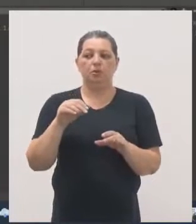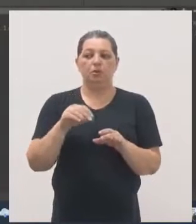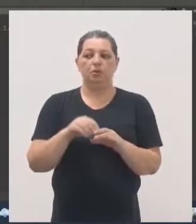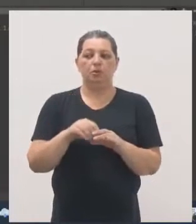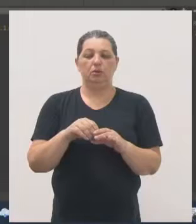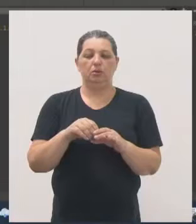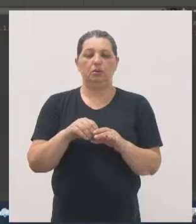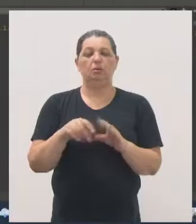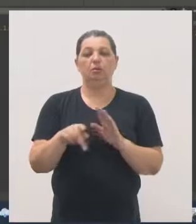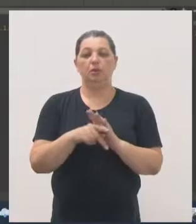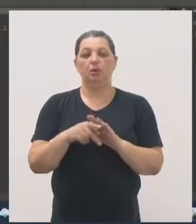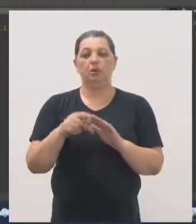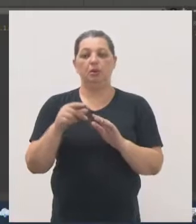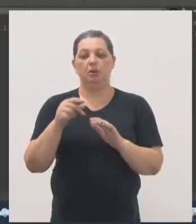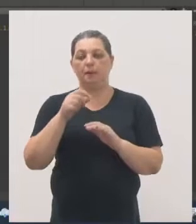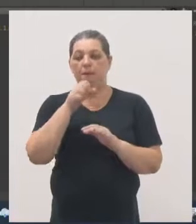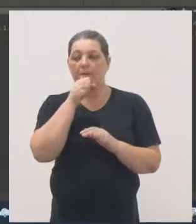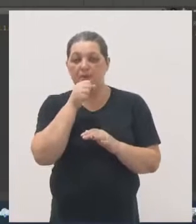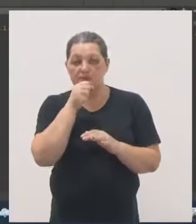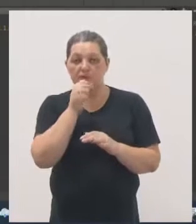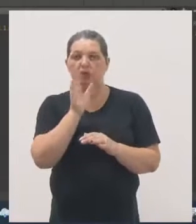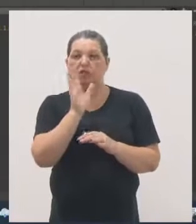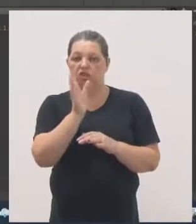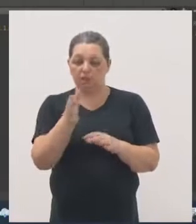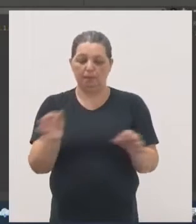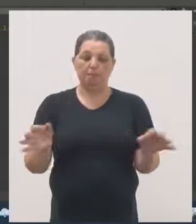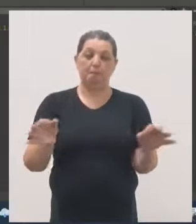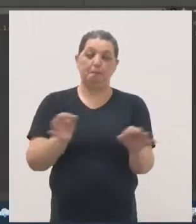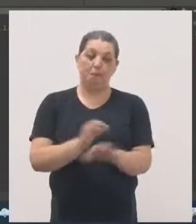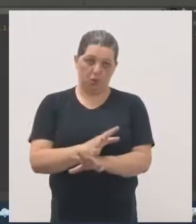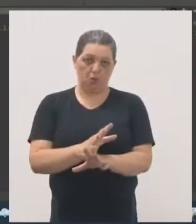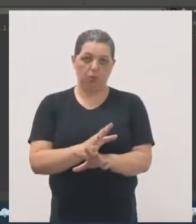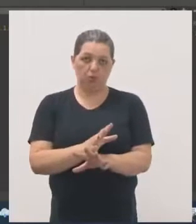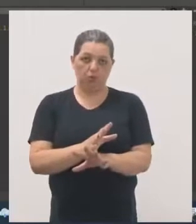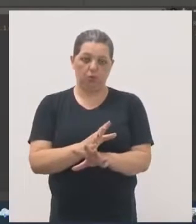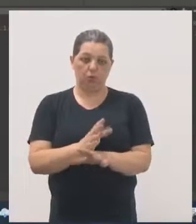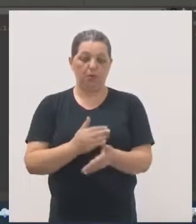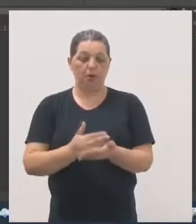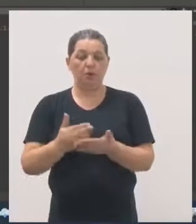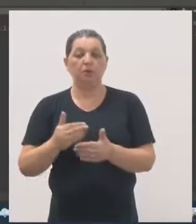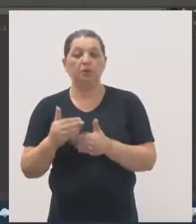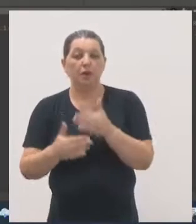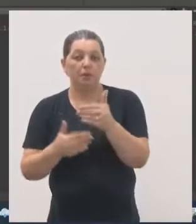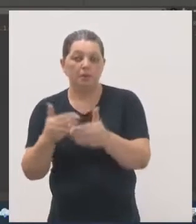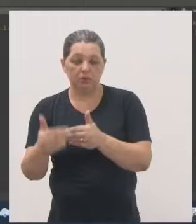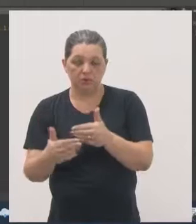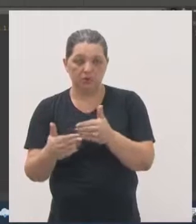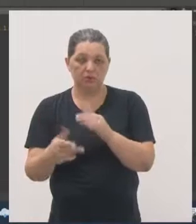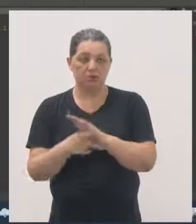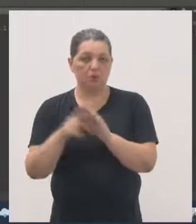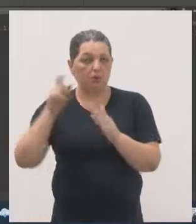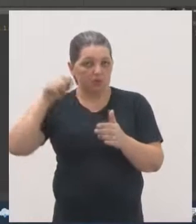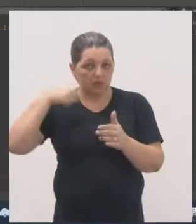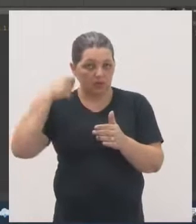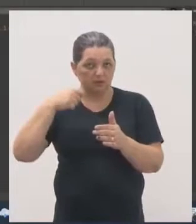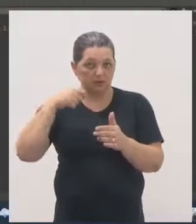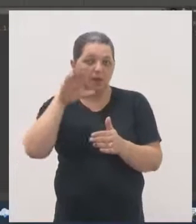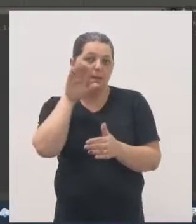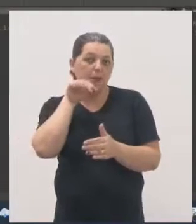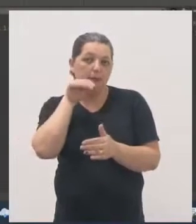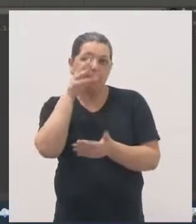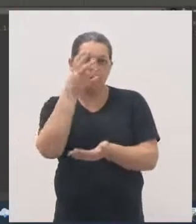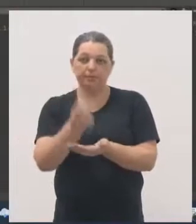o microfone e já estamos prontos aí para fazer o processo de gravação. Então, bem